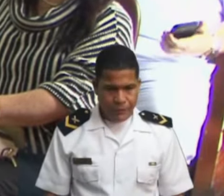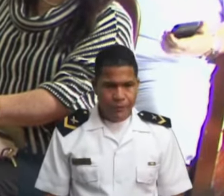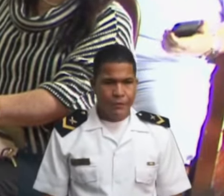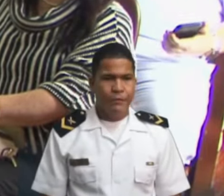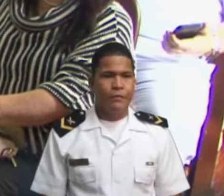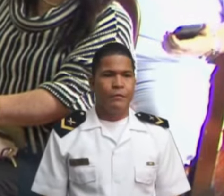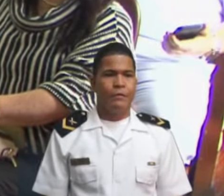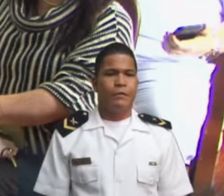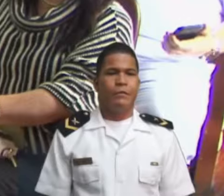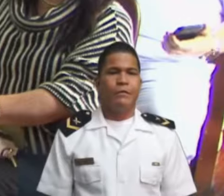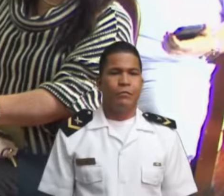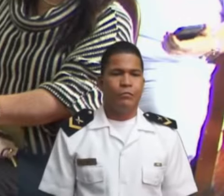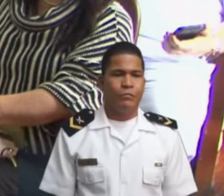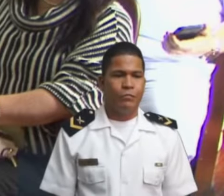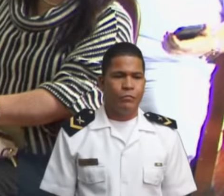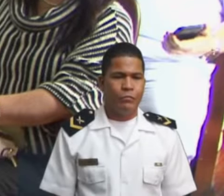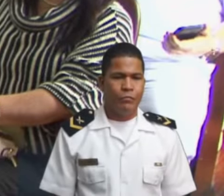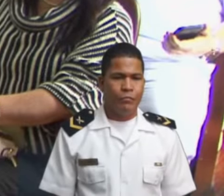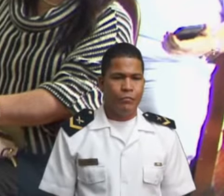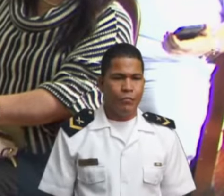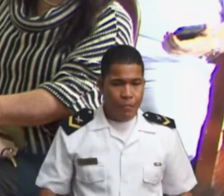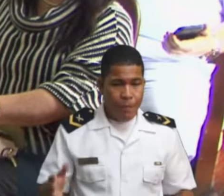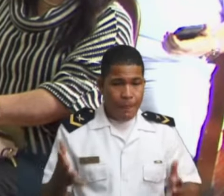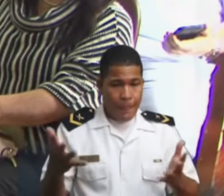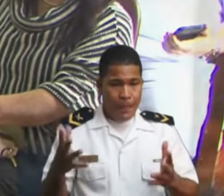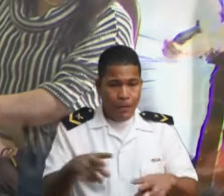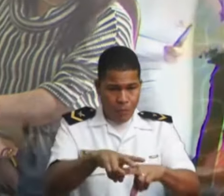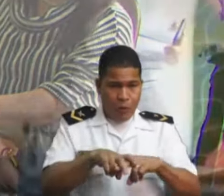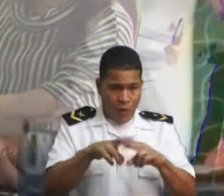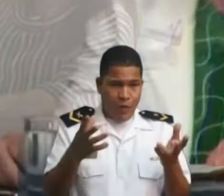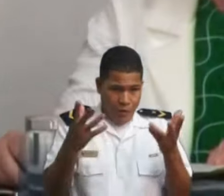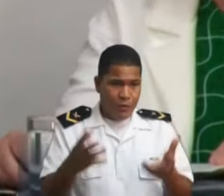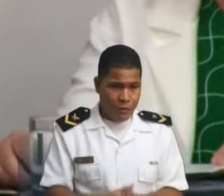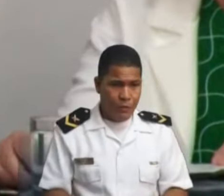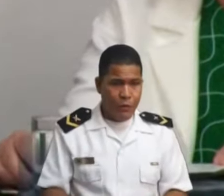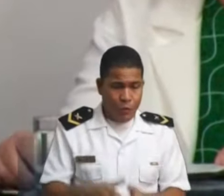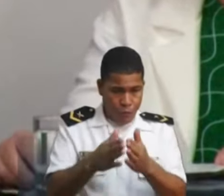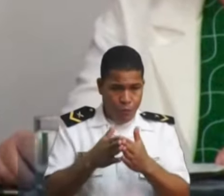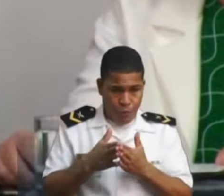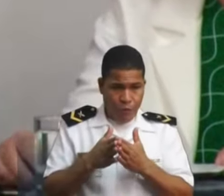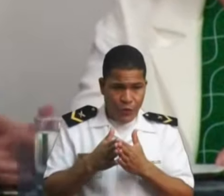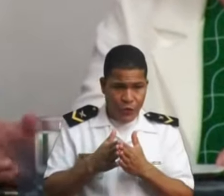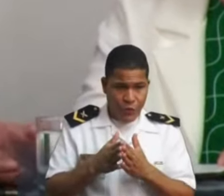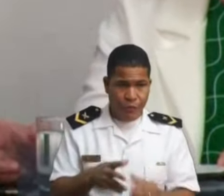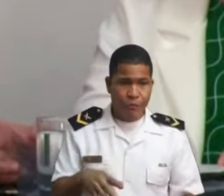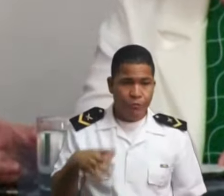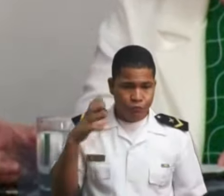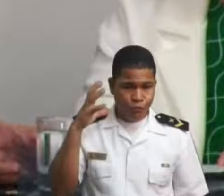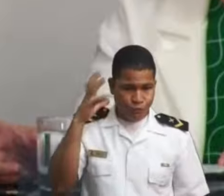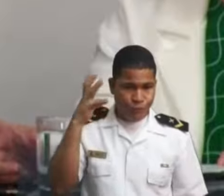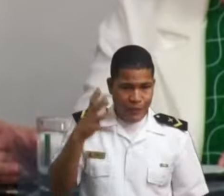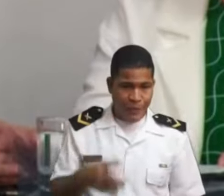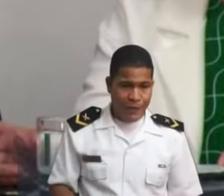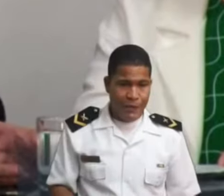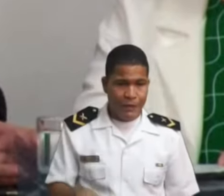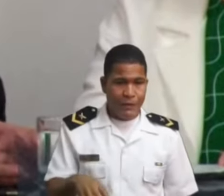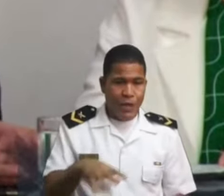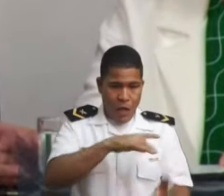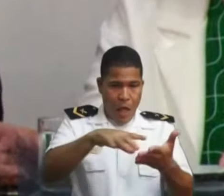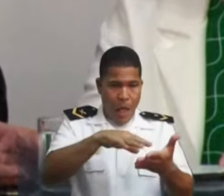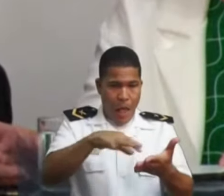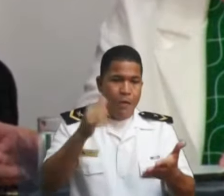Por questão de ordem apresentada pela doutora Ingrid Zanella, passa a palavra à senhora